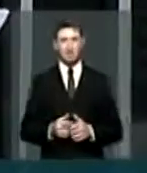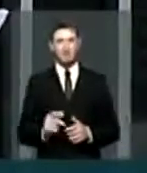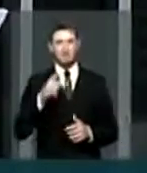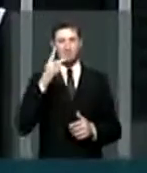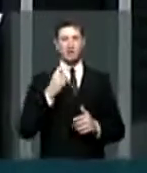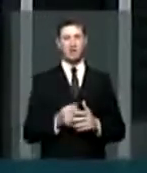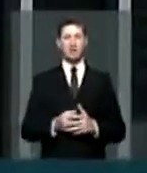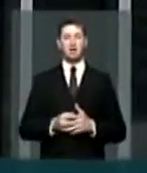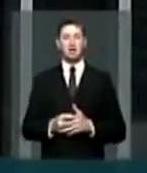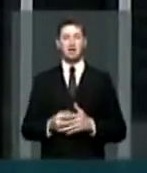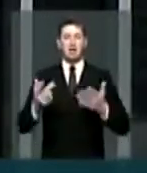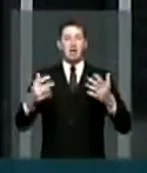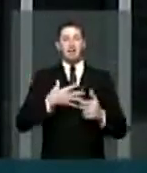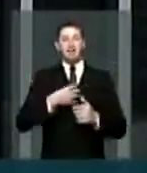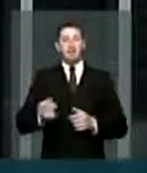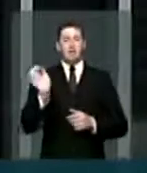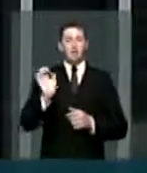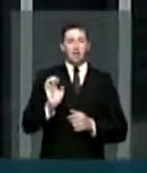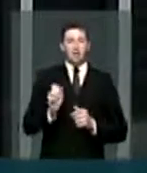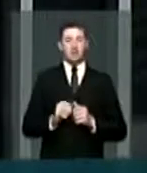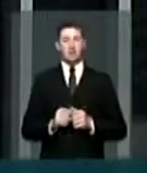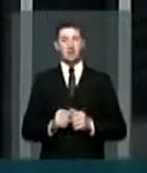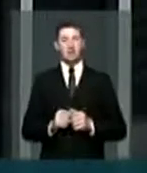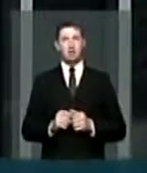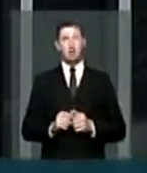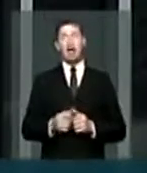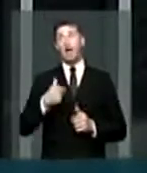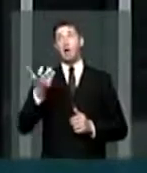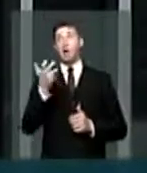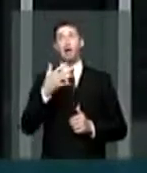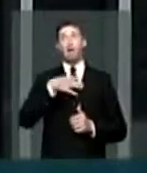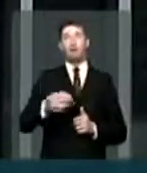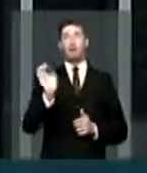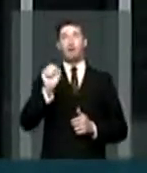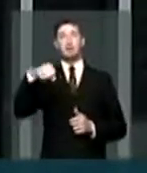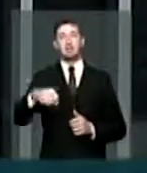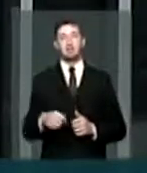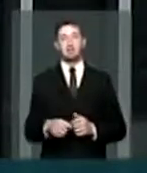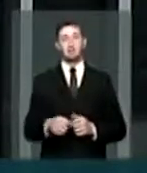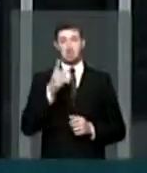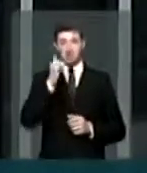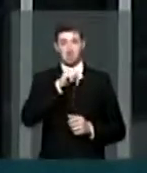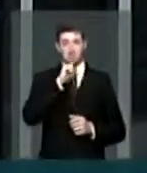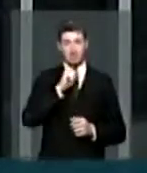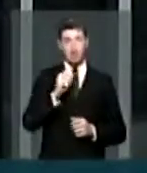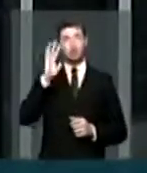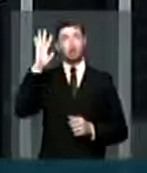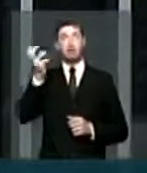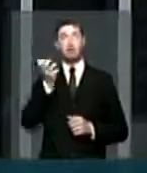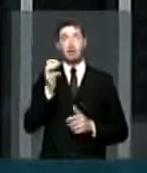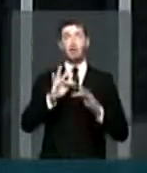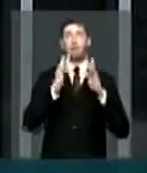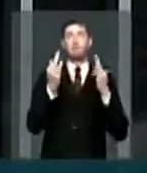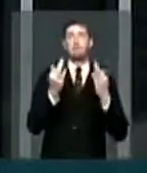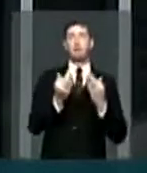dizendo que ter um filho homossexual ao contrário, que quer ter um filho homossexual ao contrário. O sonho dos pais é ver seus filhos constituir uma